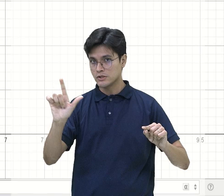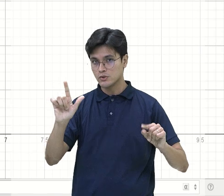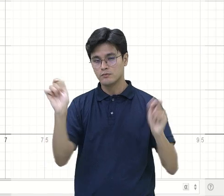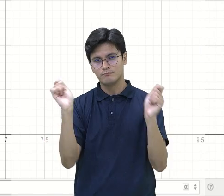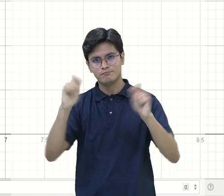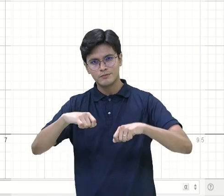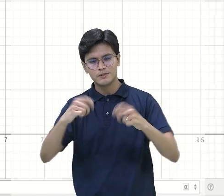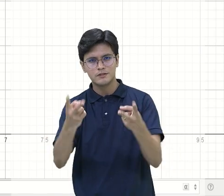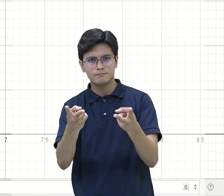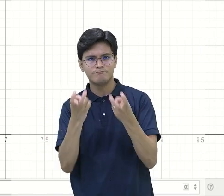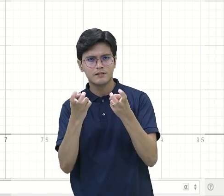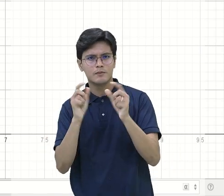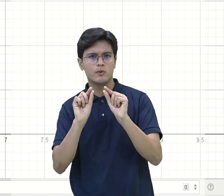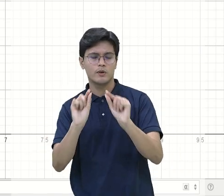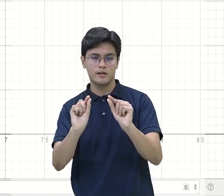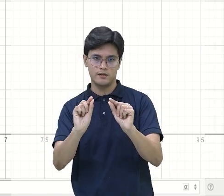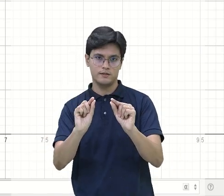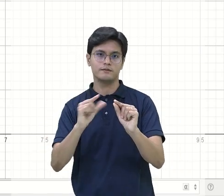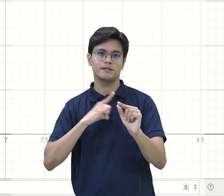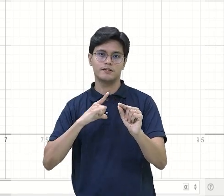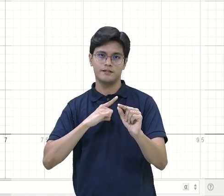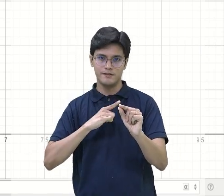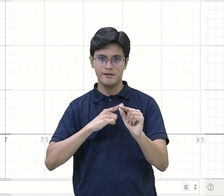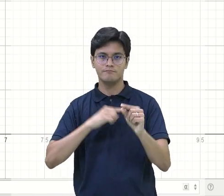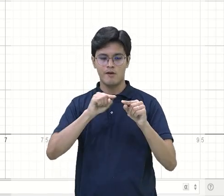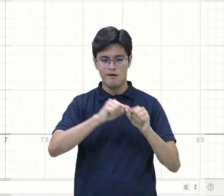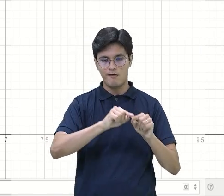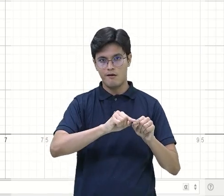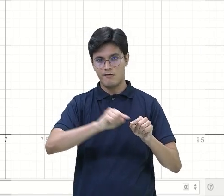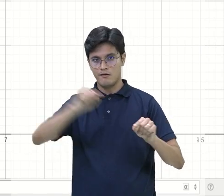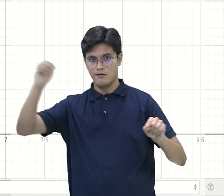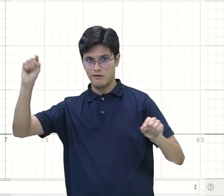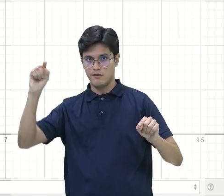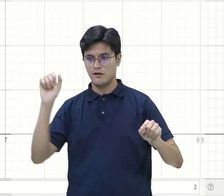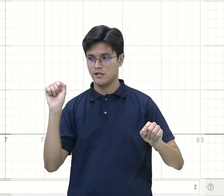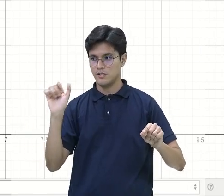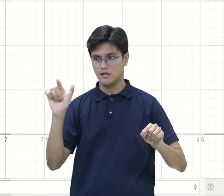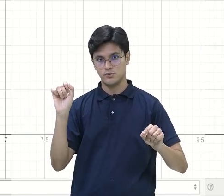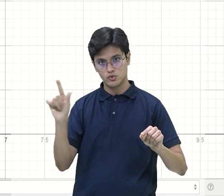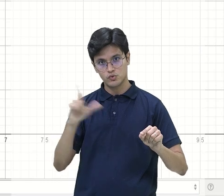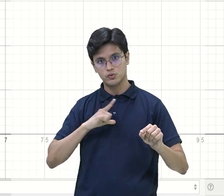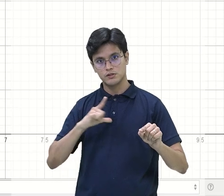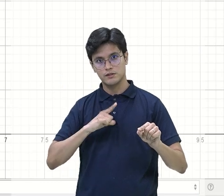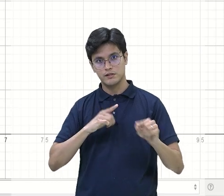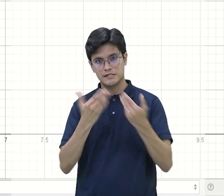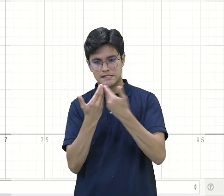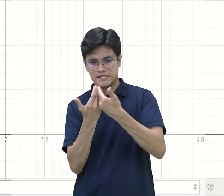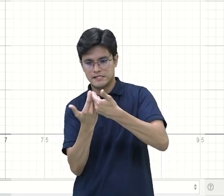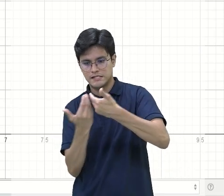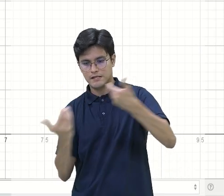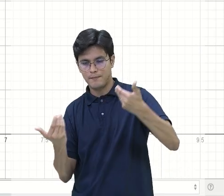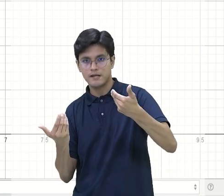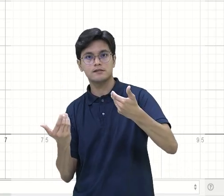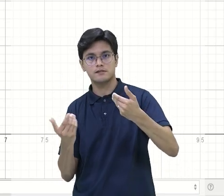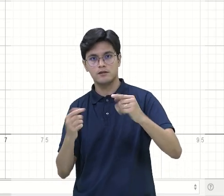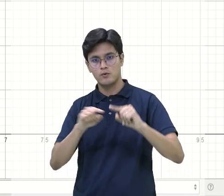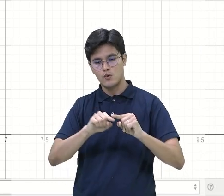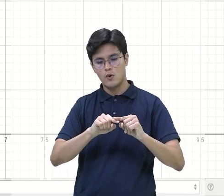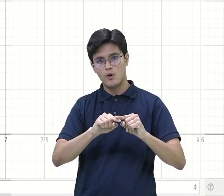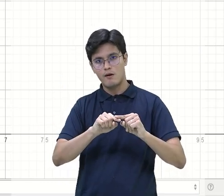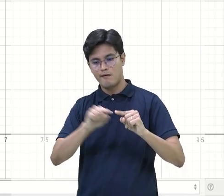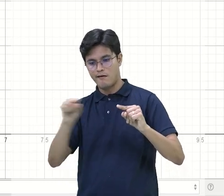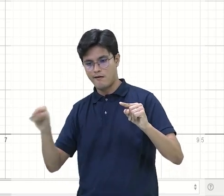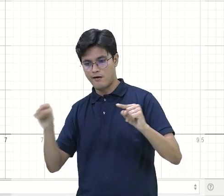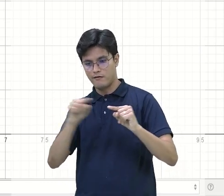essa reta azul separa os dois gráficos a uma mesma distância. Olha só, essa